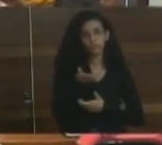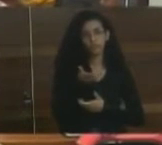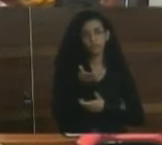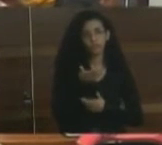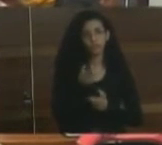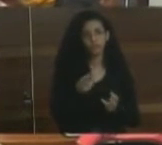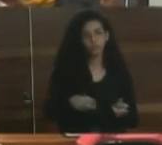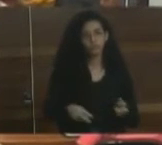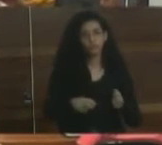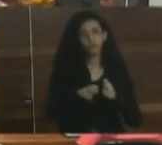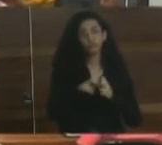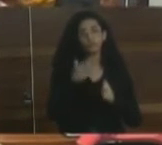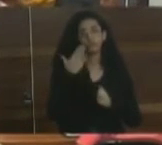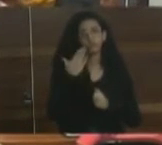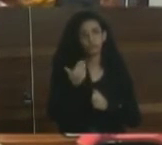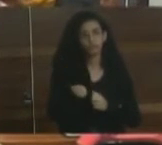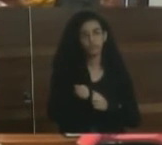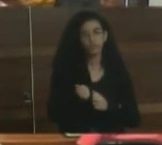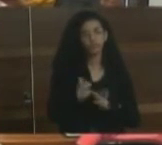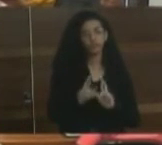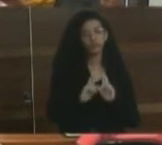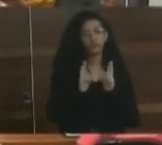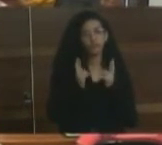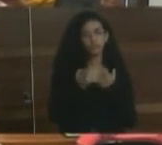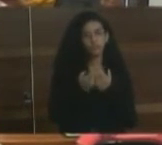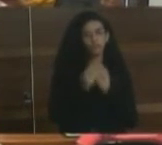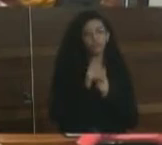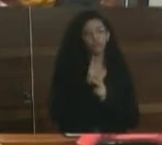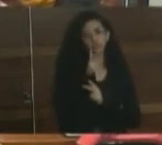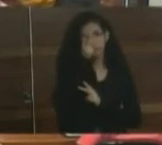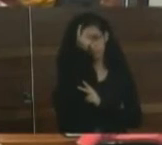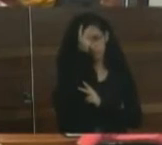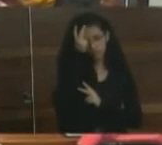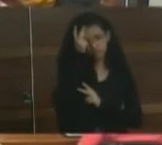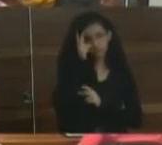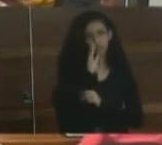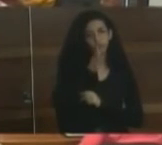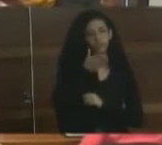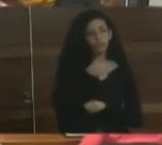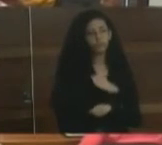e aí e aí